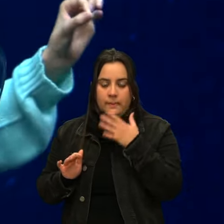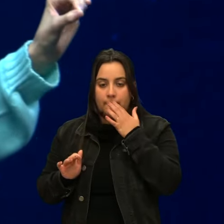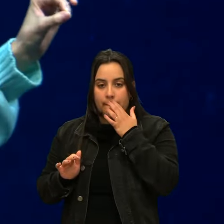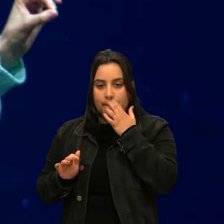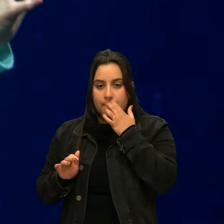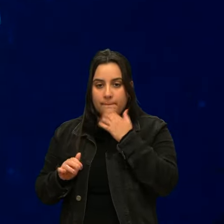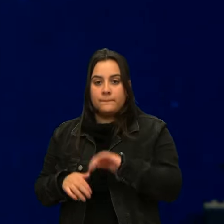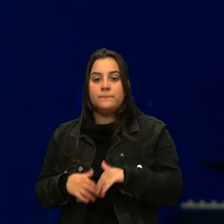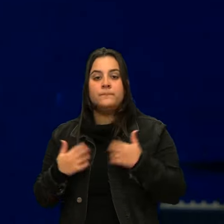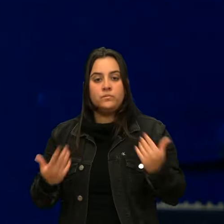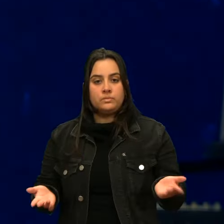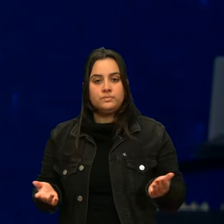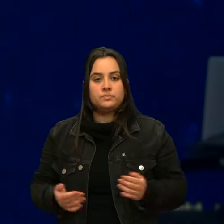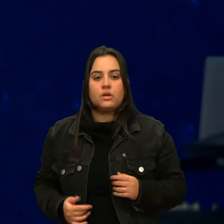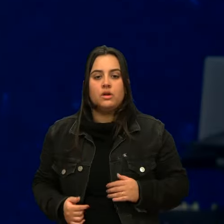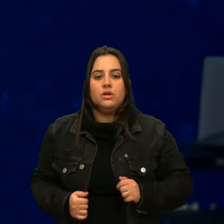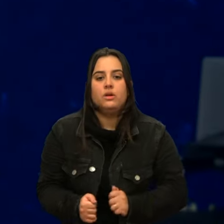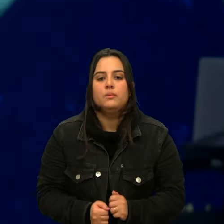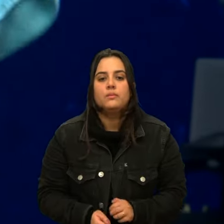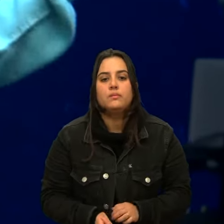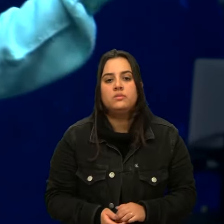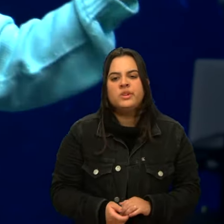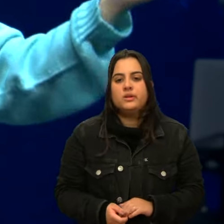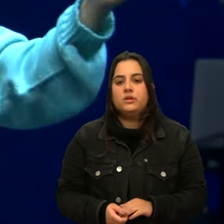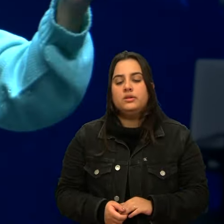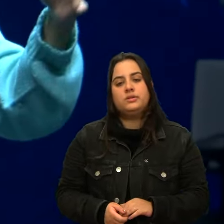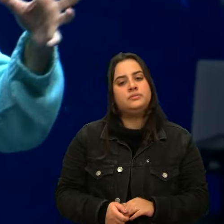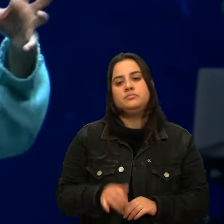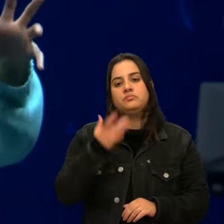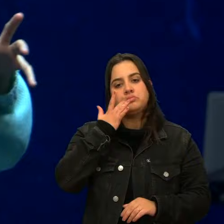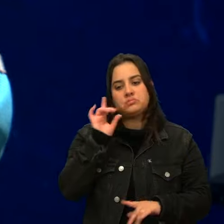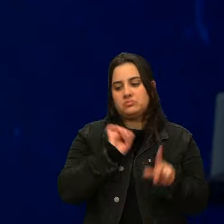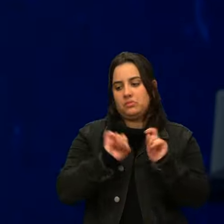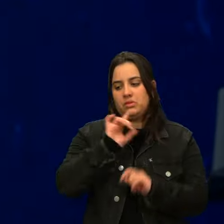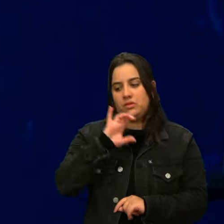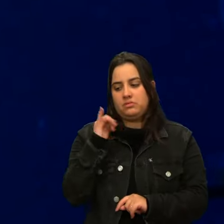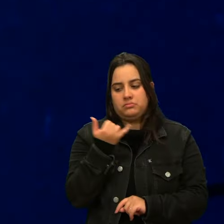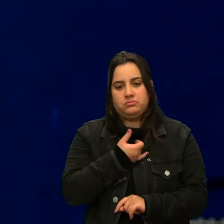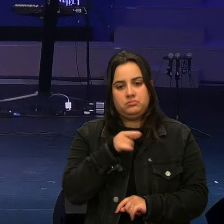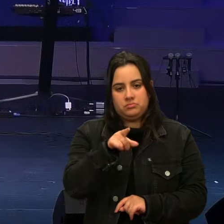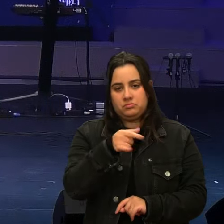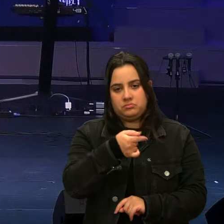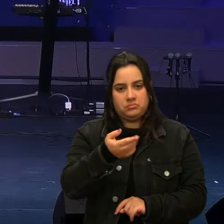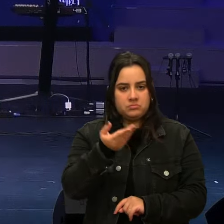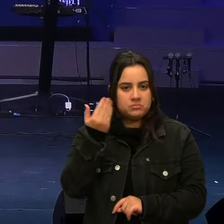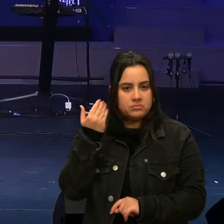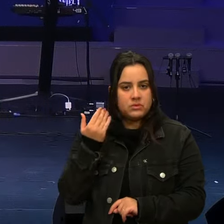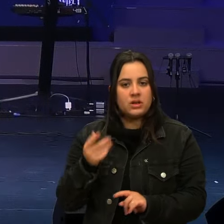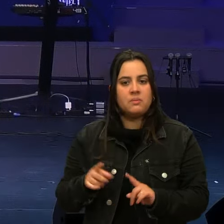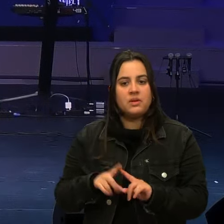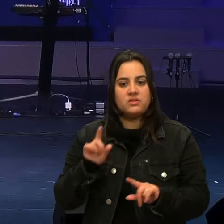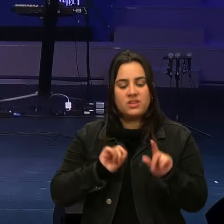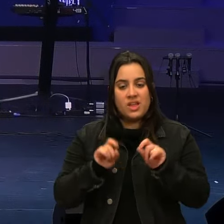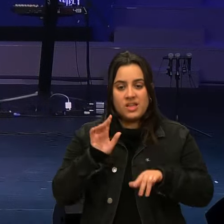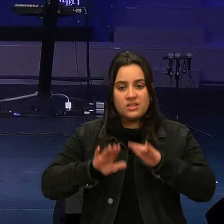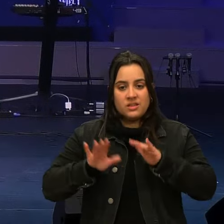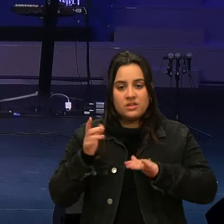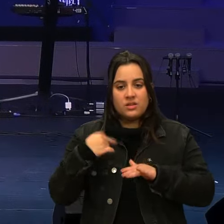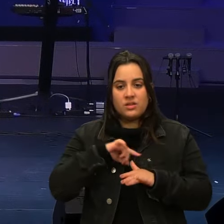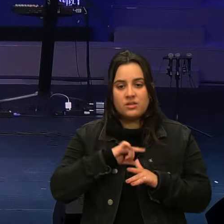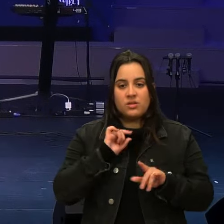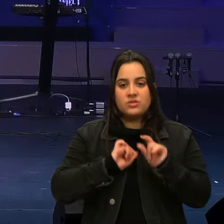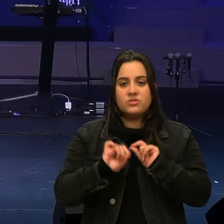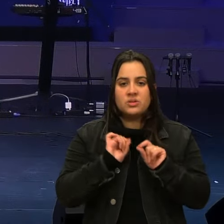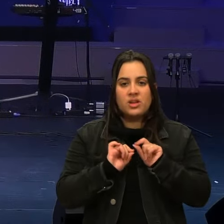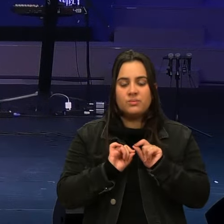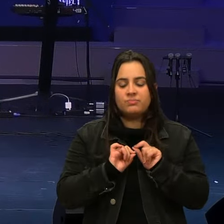quantas vezes, talvez você, não sei o que Deus falou com você semana passada, quantas vezes nós nos distraímos e